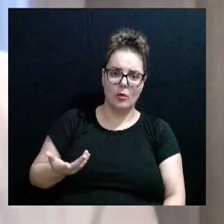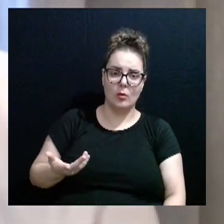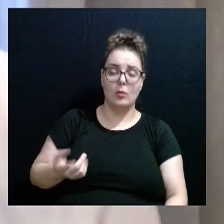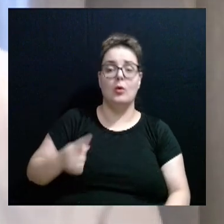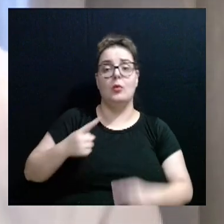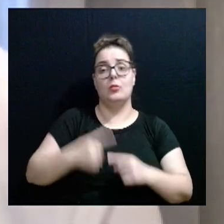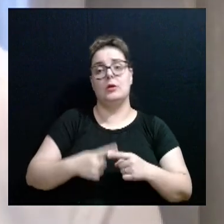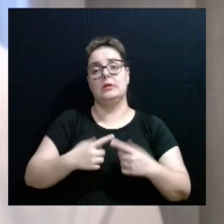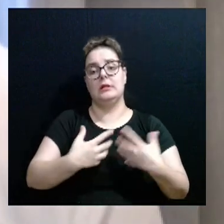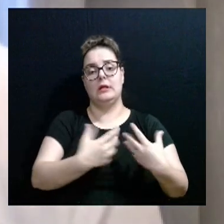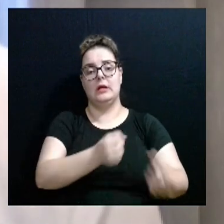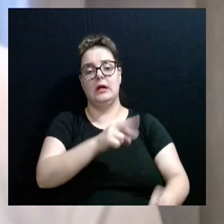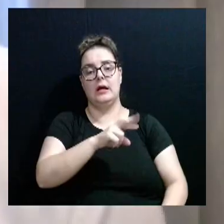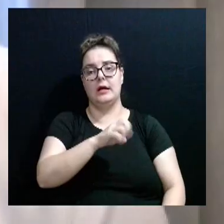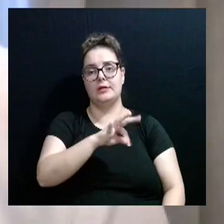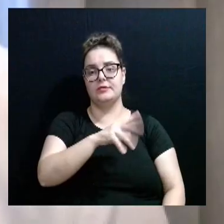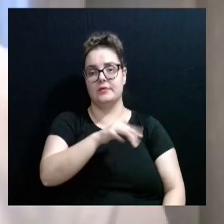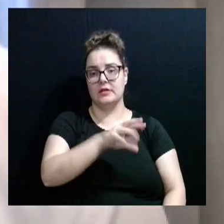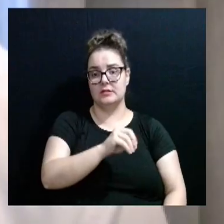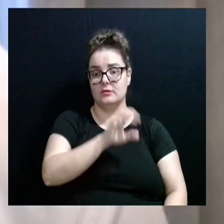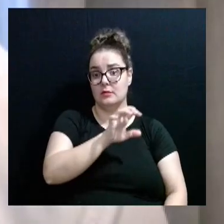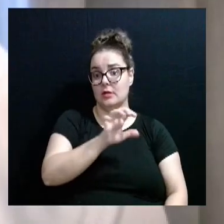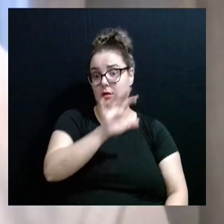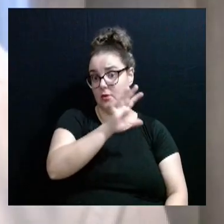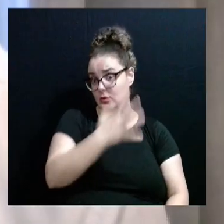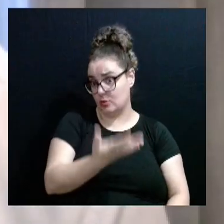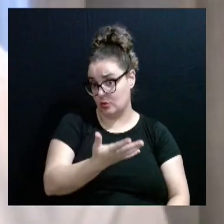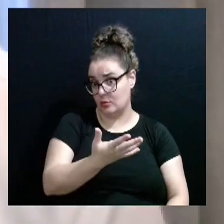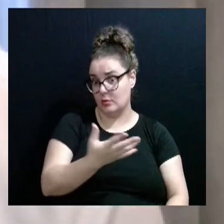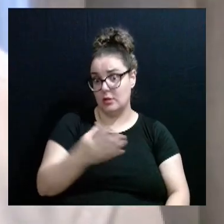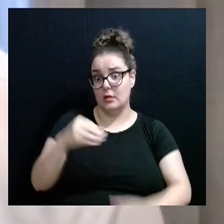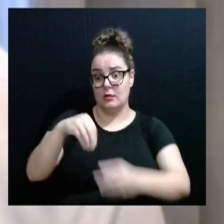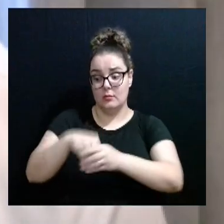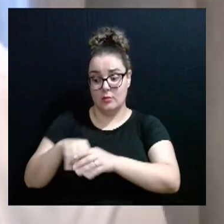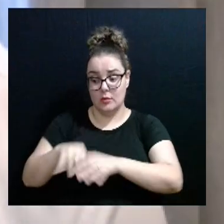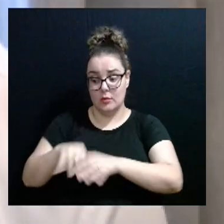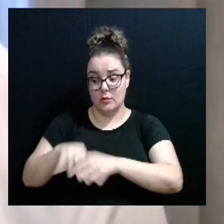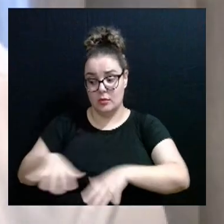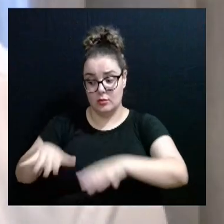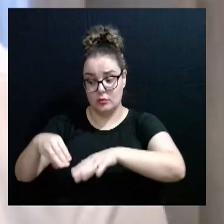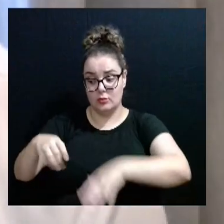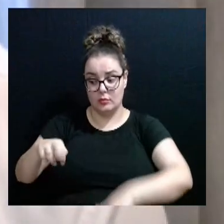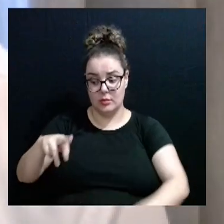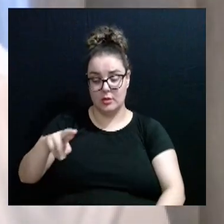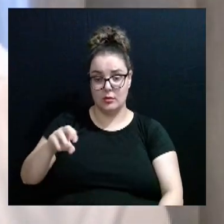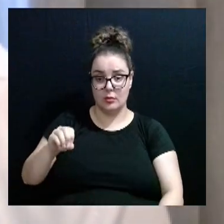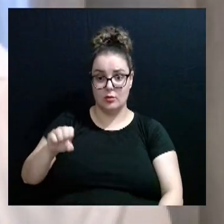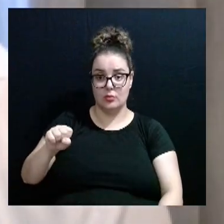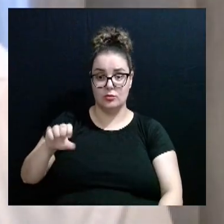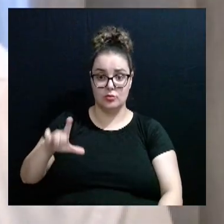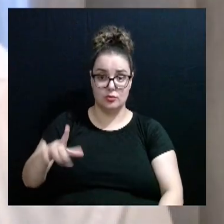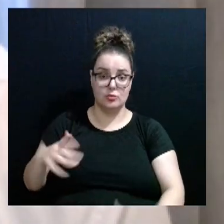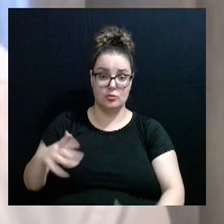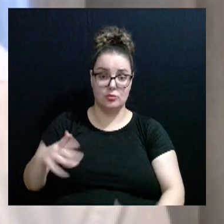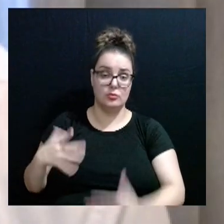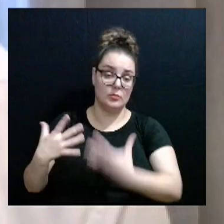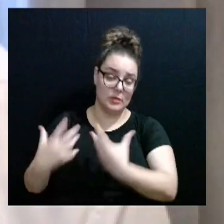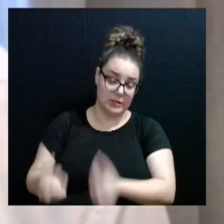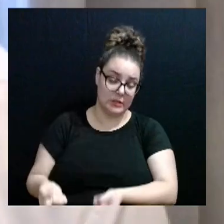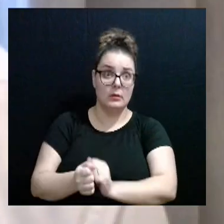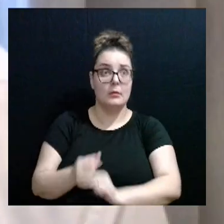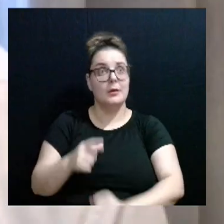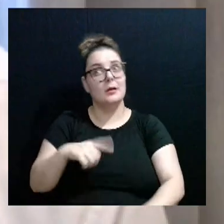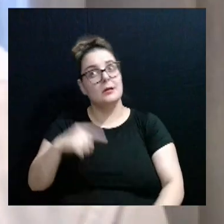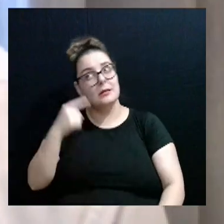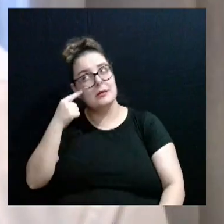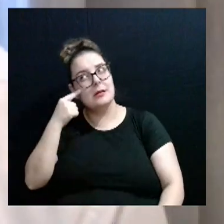ratificação na Europa, as internalizações aqui no Mercosul. Agora, dá para ter uma noção, eu acho que